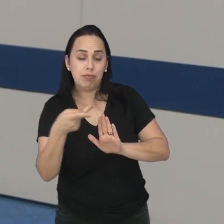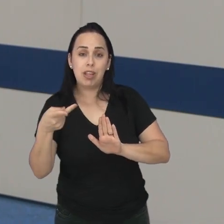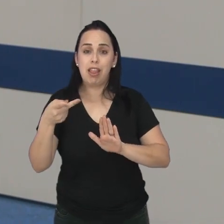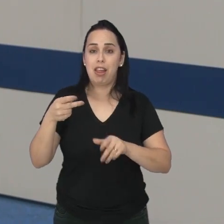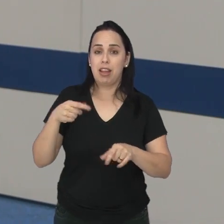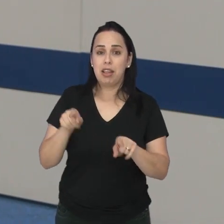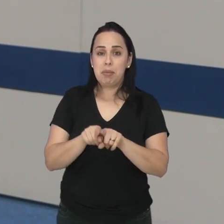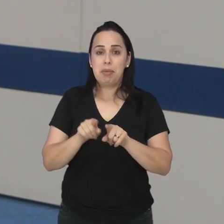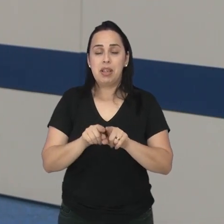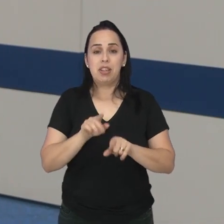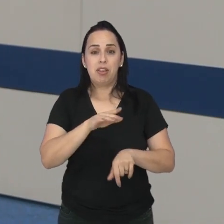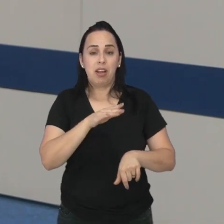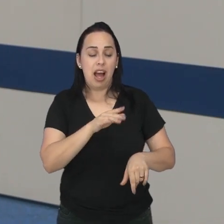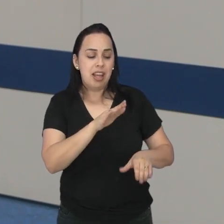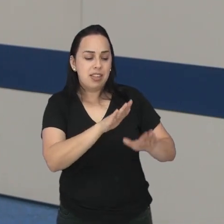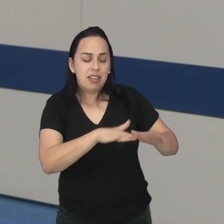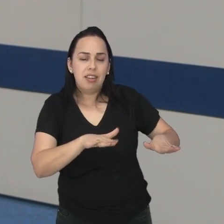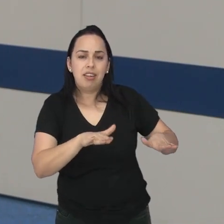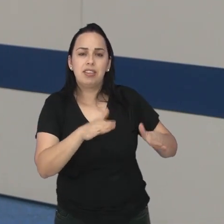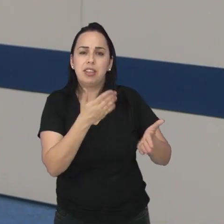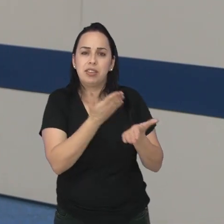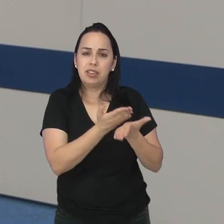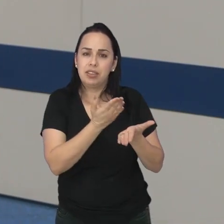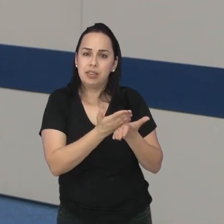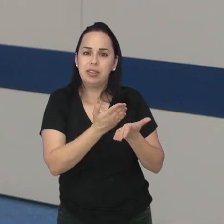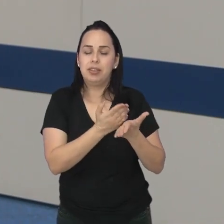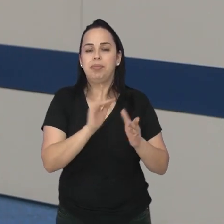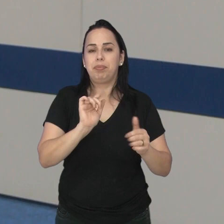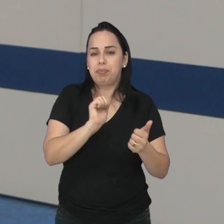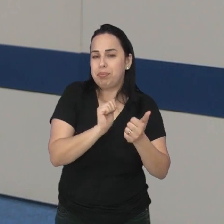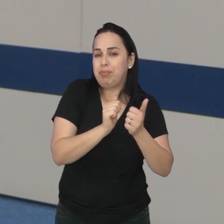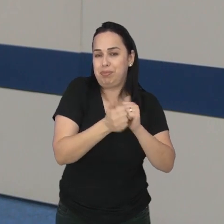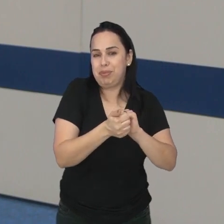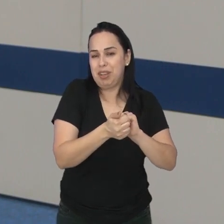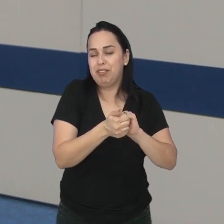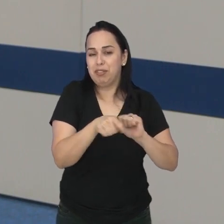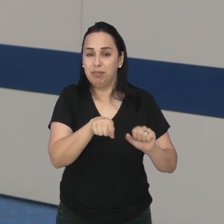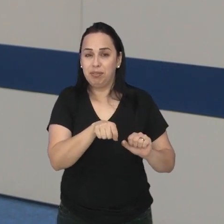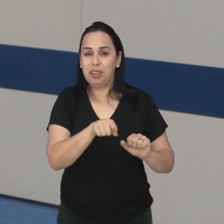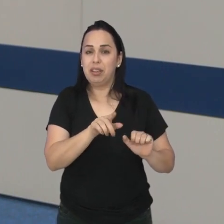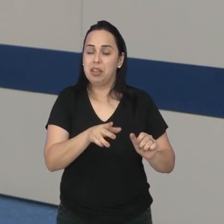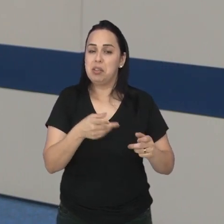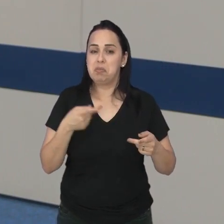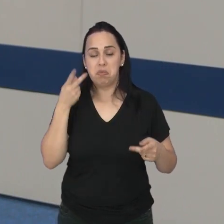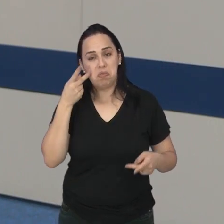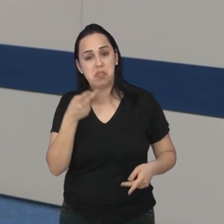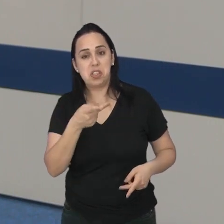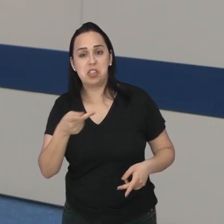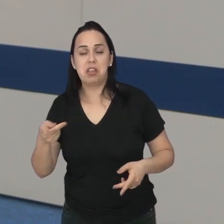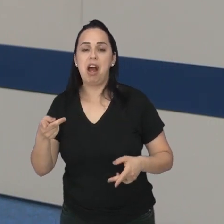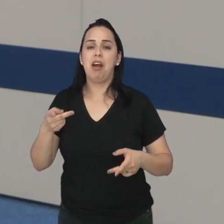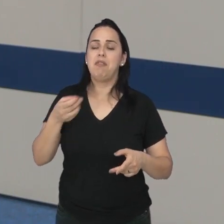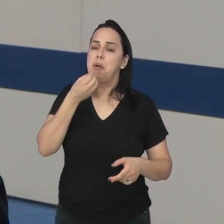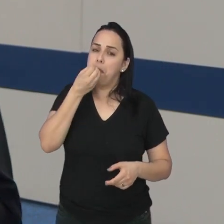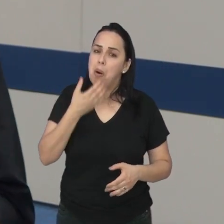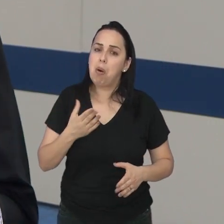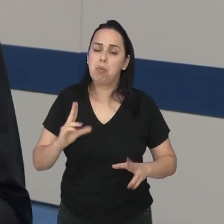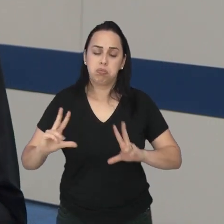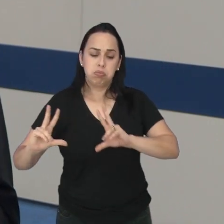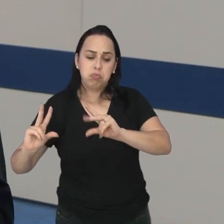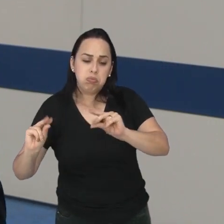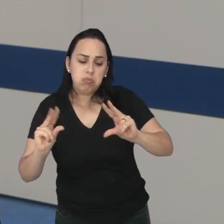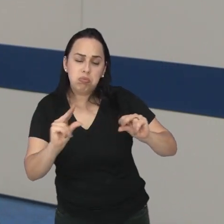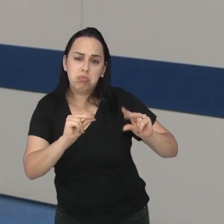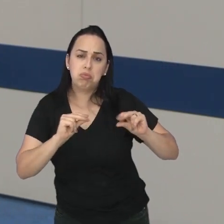Cada um fizesse um pouquinho, as crianças estavam aí estudando, como eles têm aula, futebol. E foi muito bacana o papo com eles,